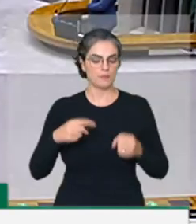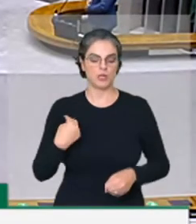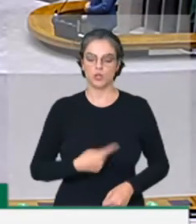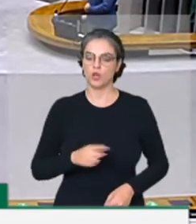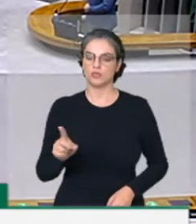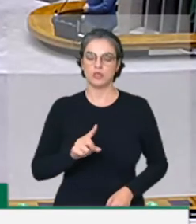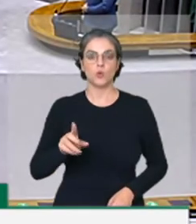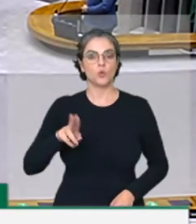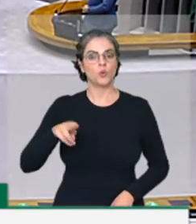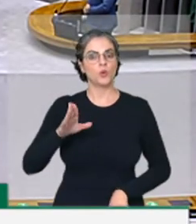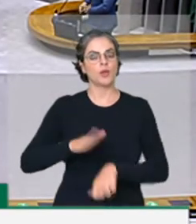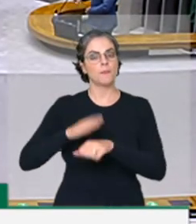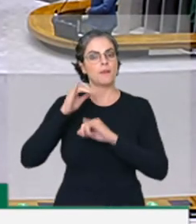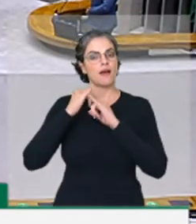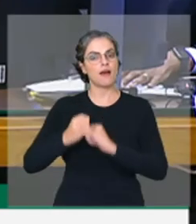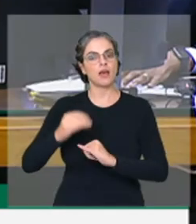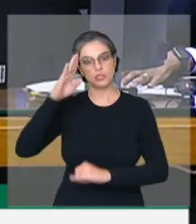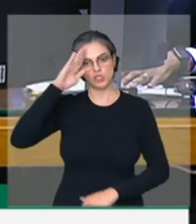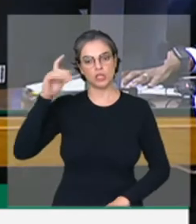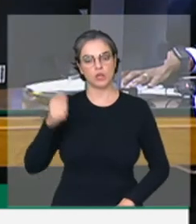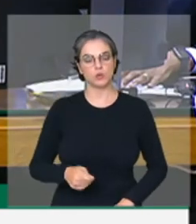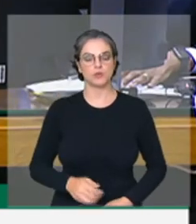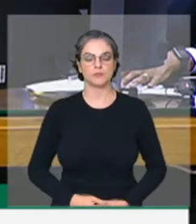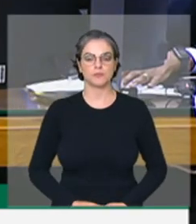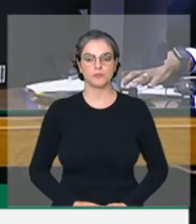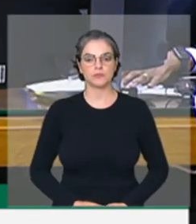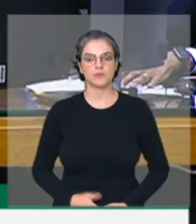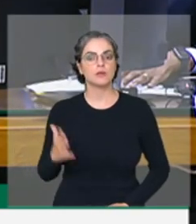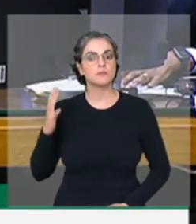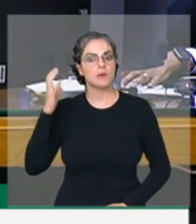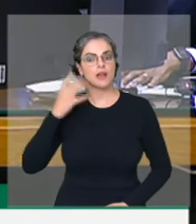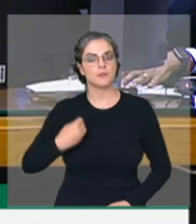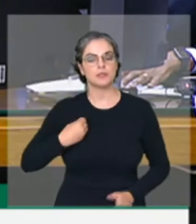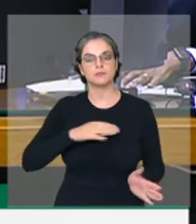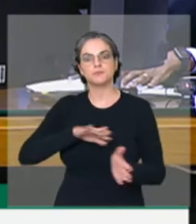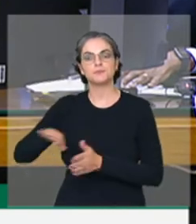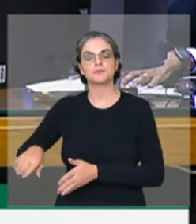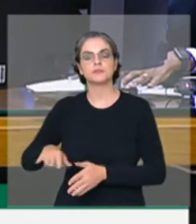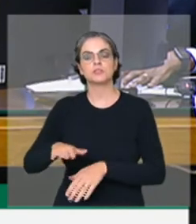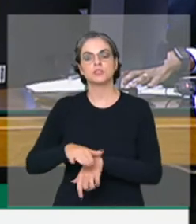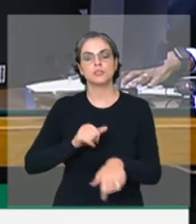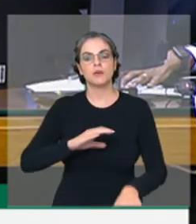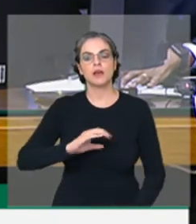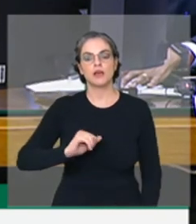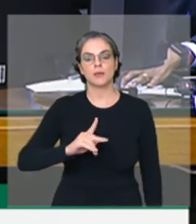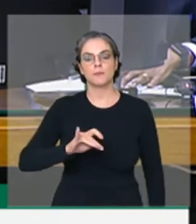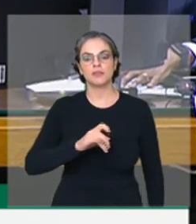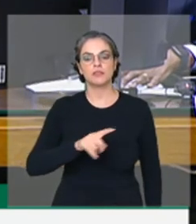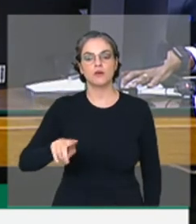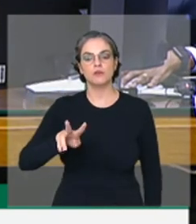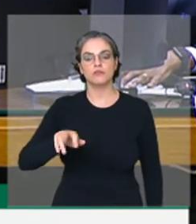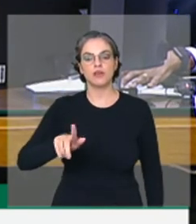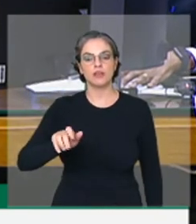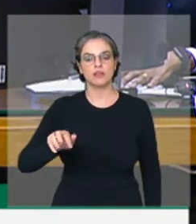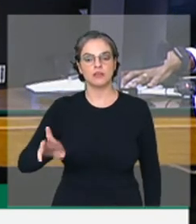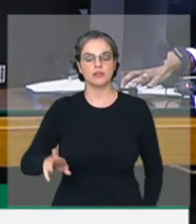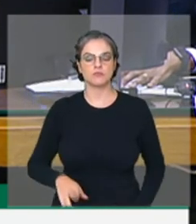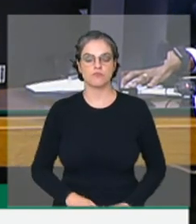Para falar como líder, deputado Capitão Wagner. Boa noite, senhor presidente, muito obrigado.